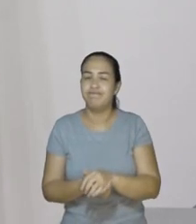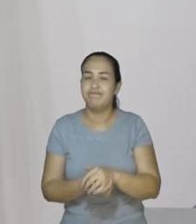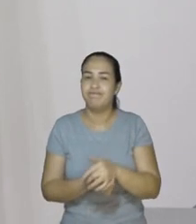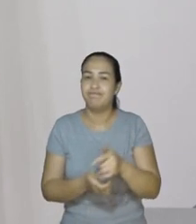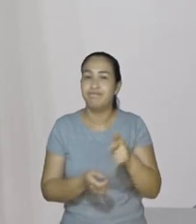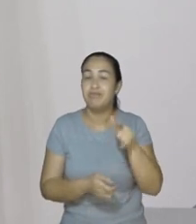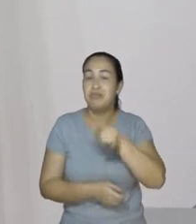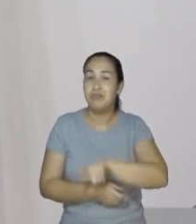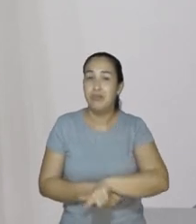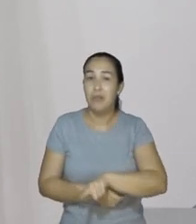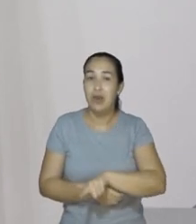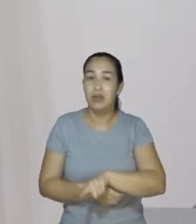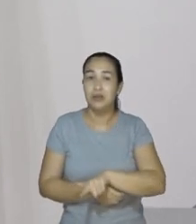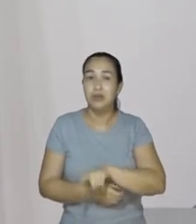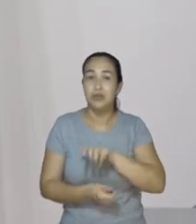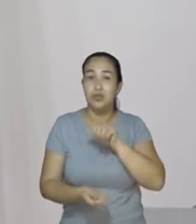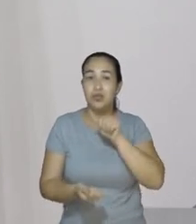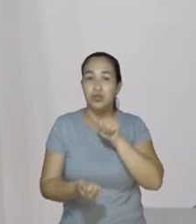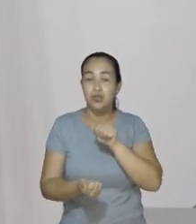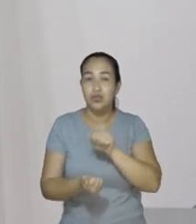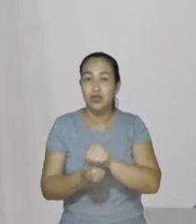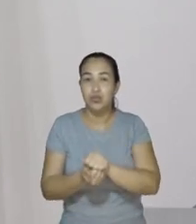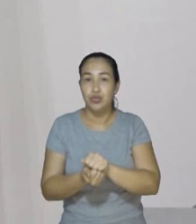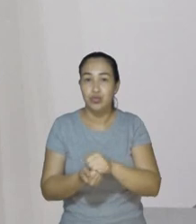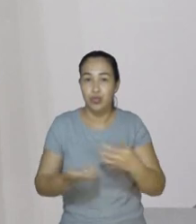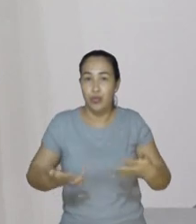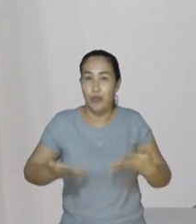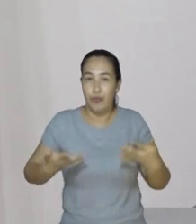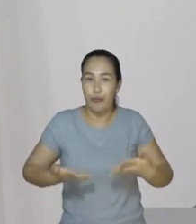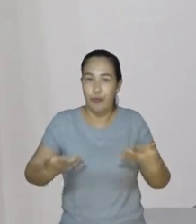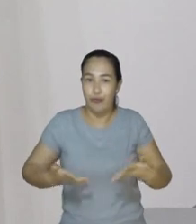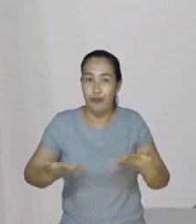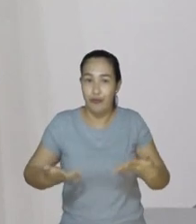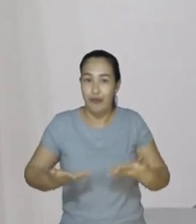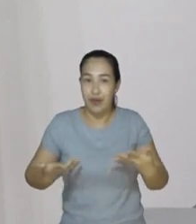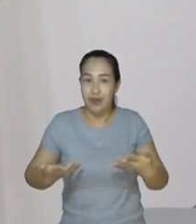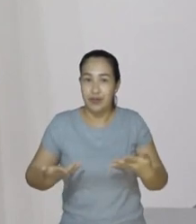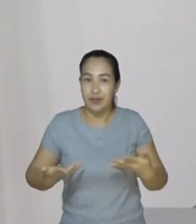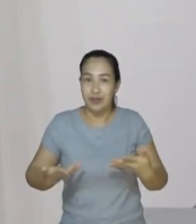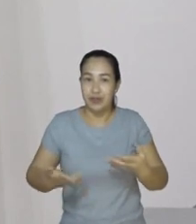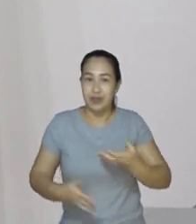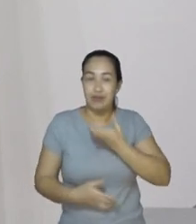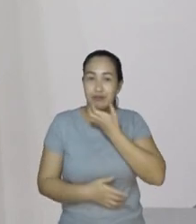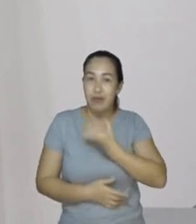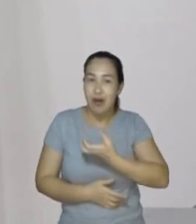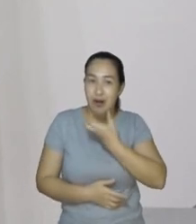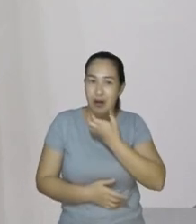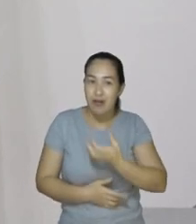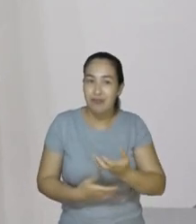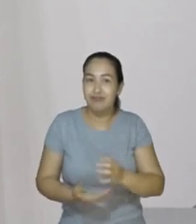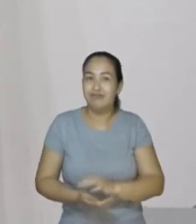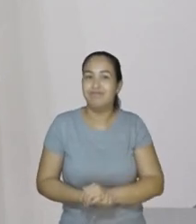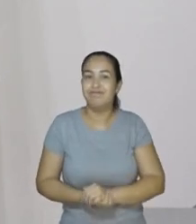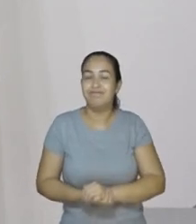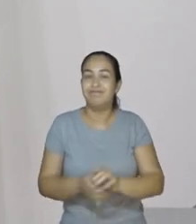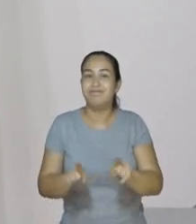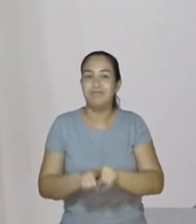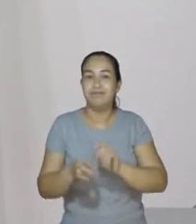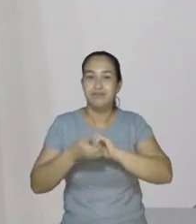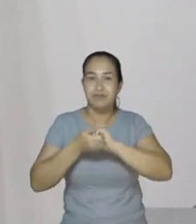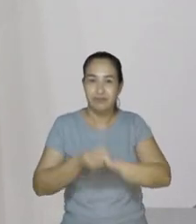na apresentação dos festejos natalinos desta casa. Quero cumprimentar o André, que é o diretor